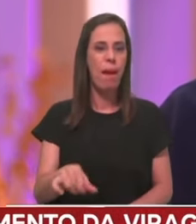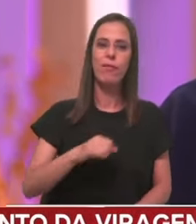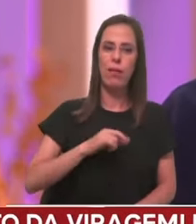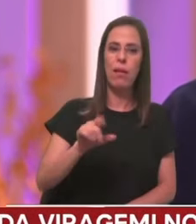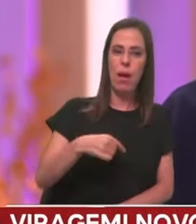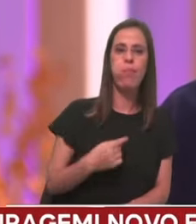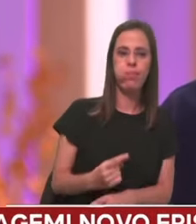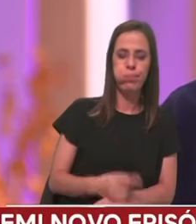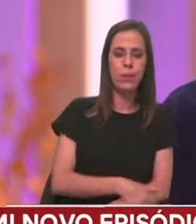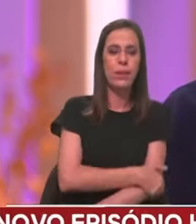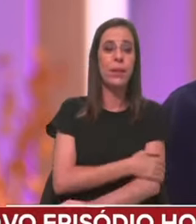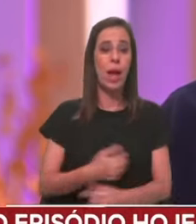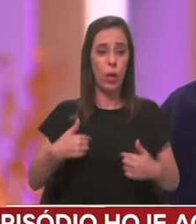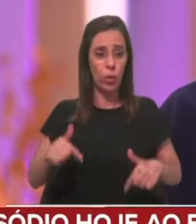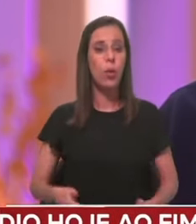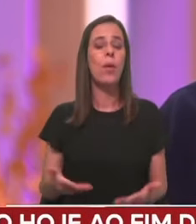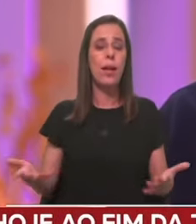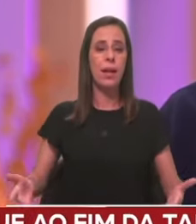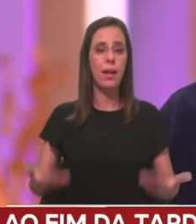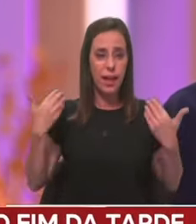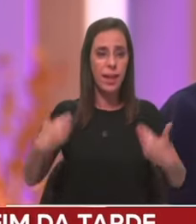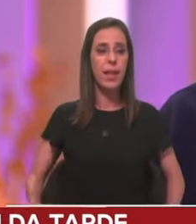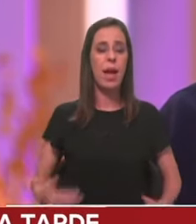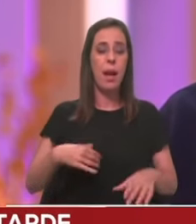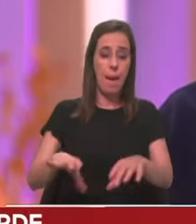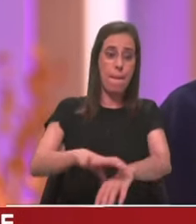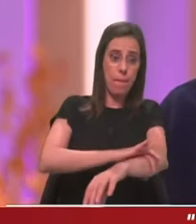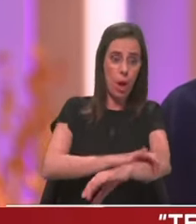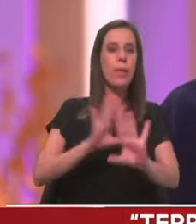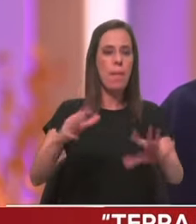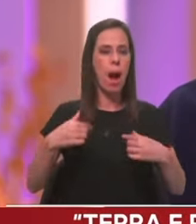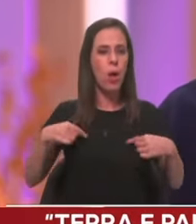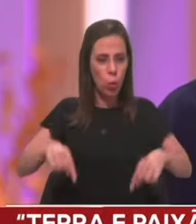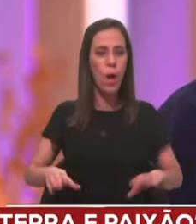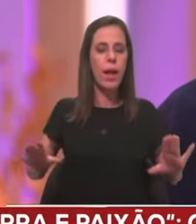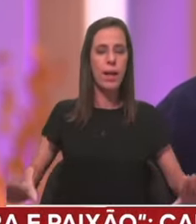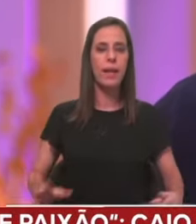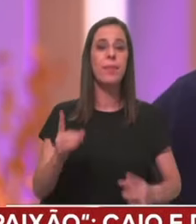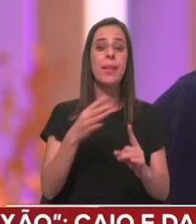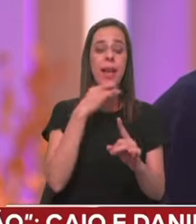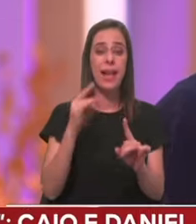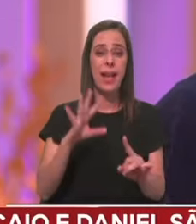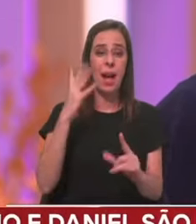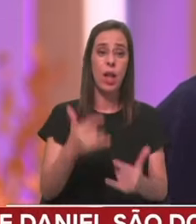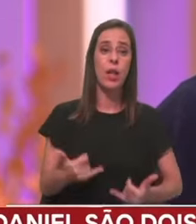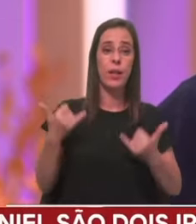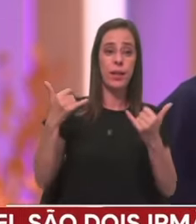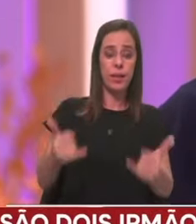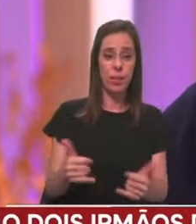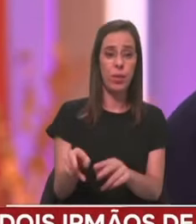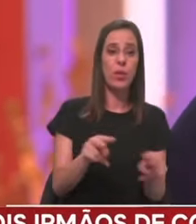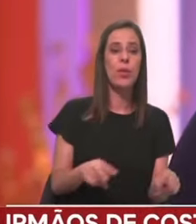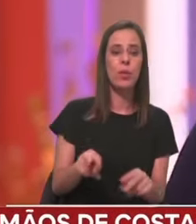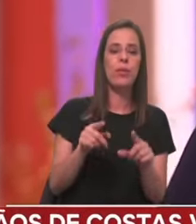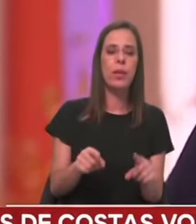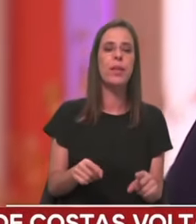pertenço aqui e estou aqui inteirinho com a minha prótese mas estou aqui inteirinho exatamente e algo Engraçado que aconteceu Depois deste deste vídeo que estamos